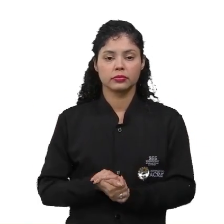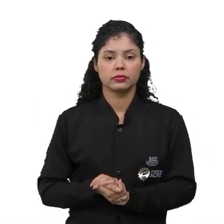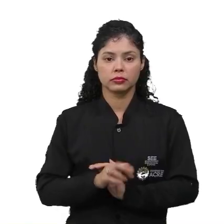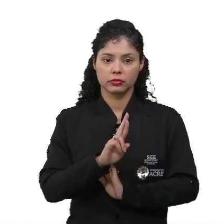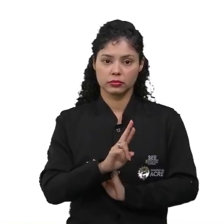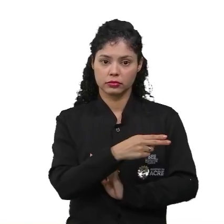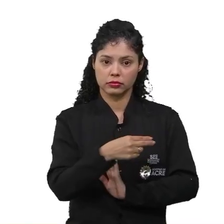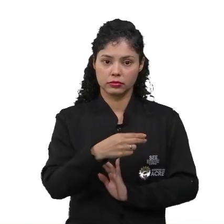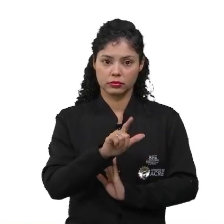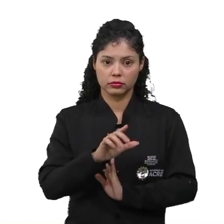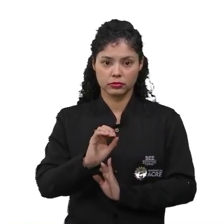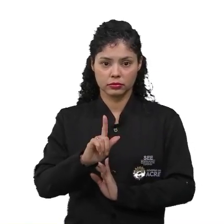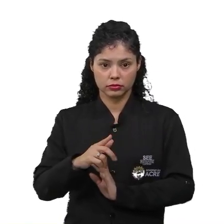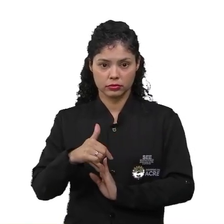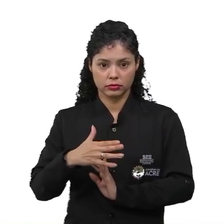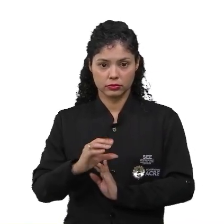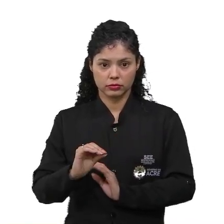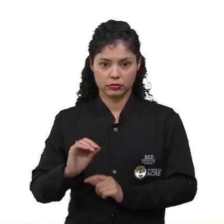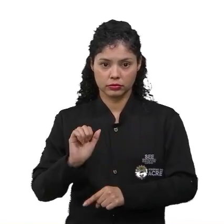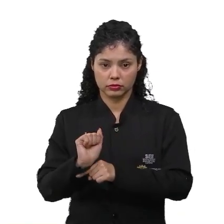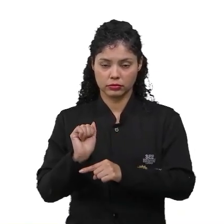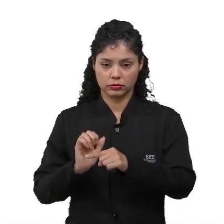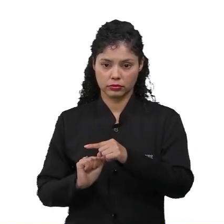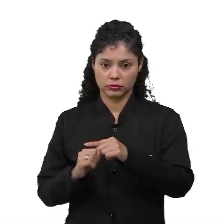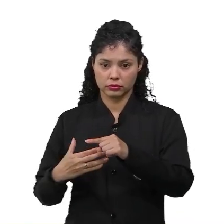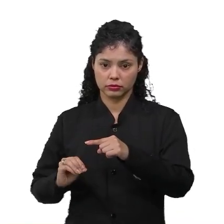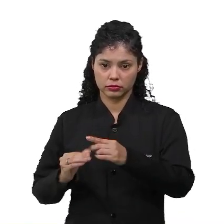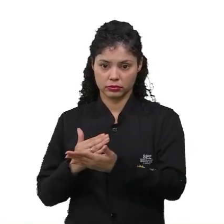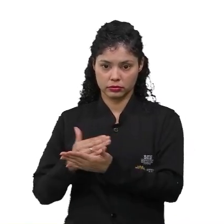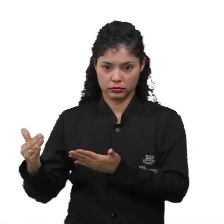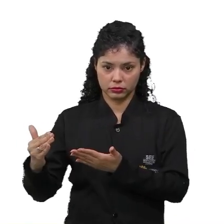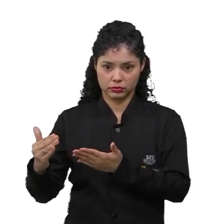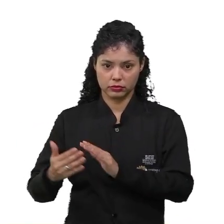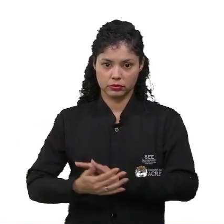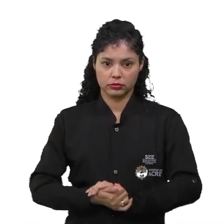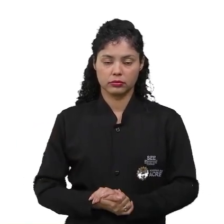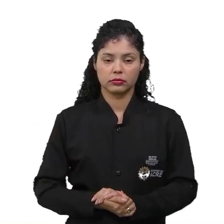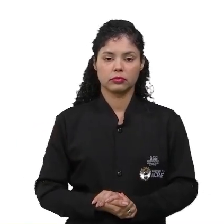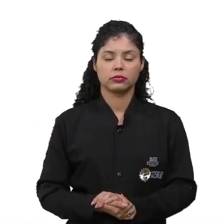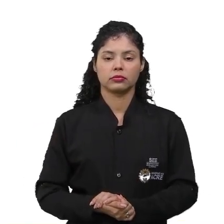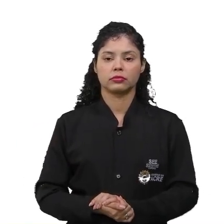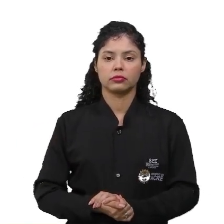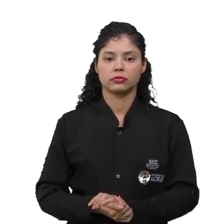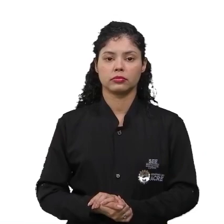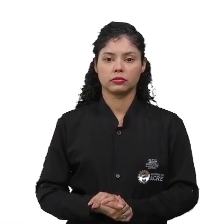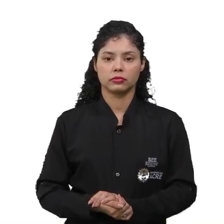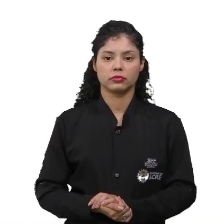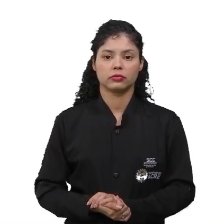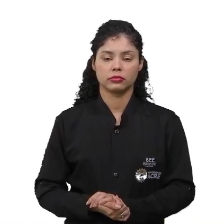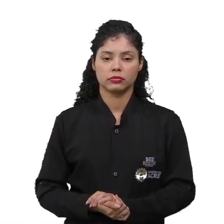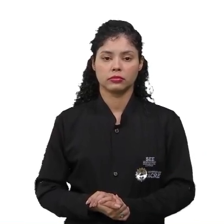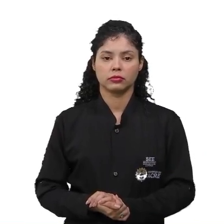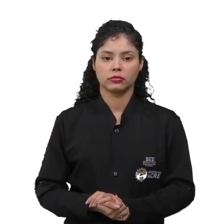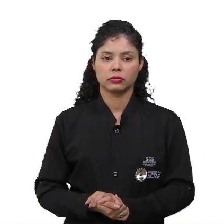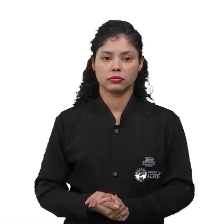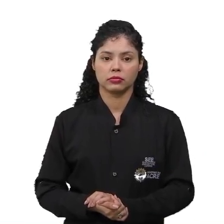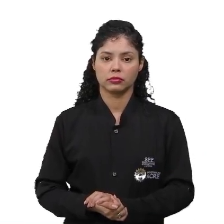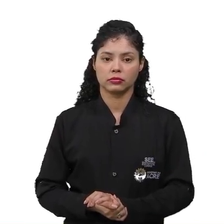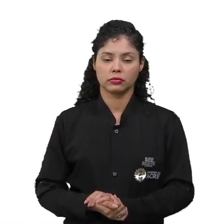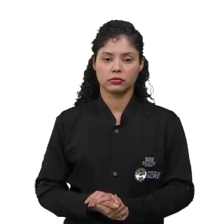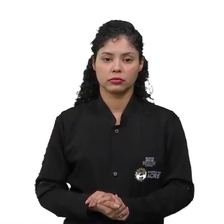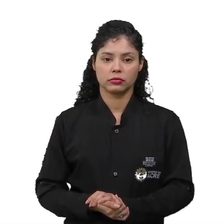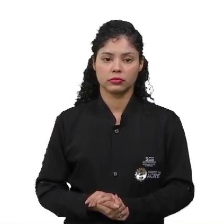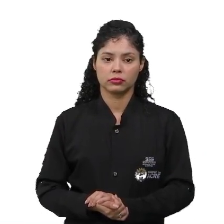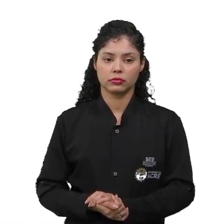R é igual ao log de A sobre A0, que é o A inicial, na base